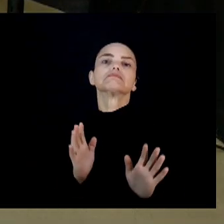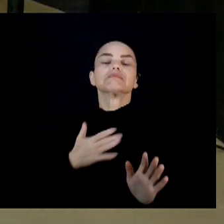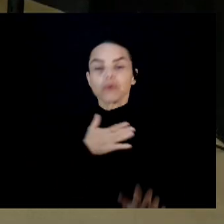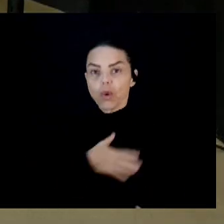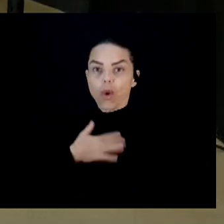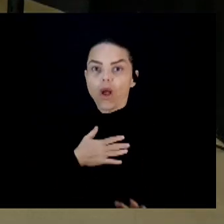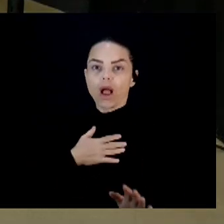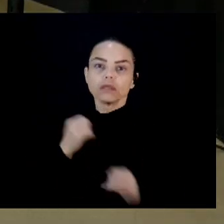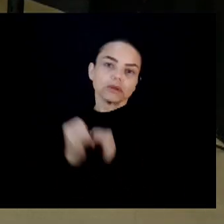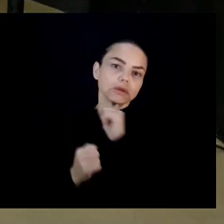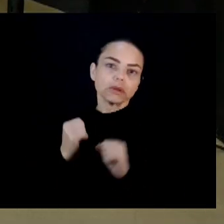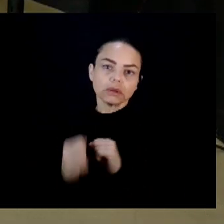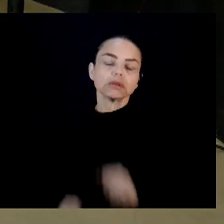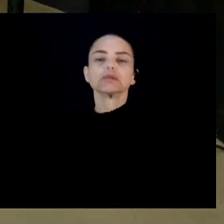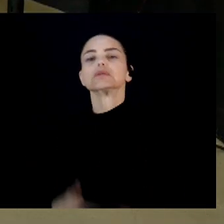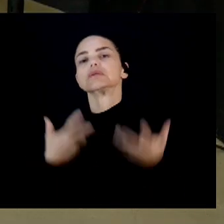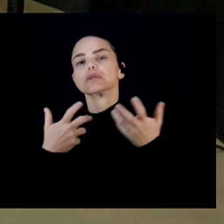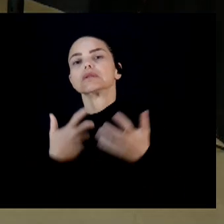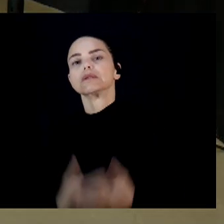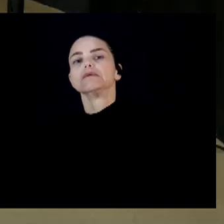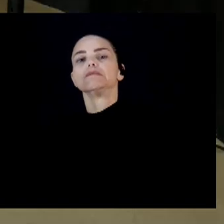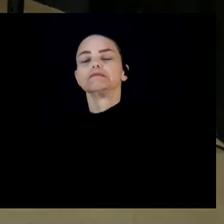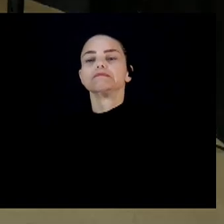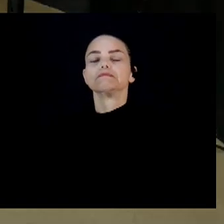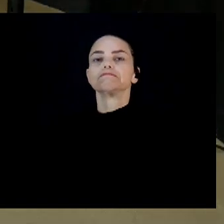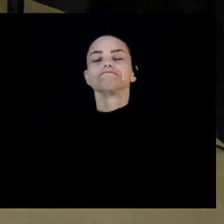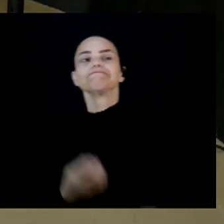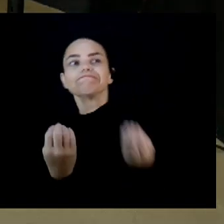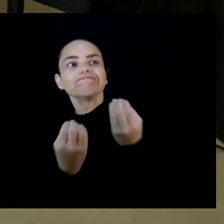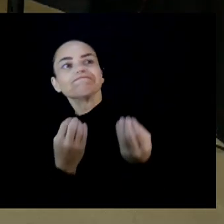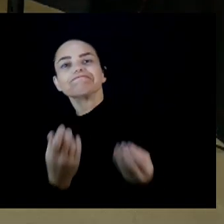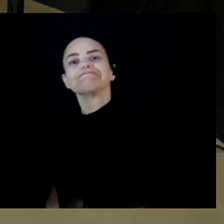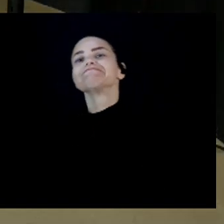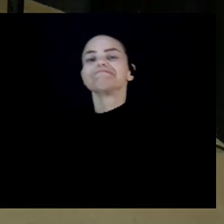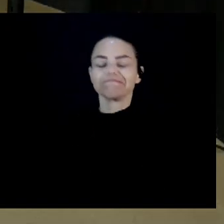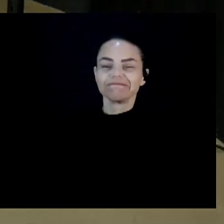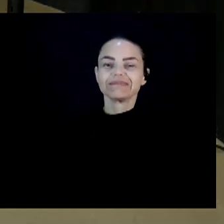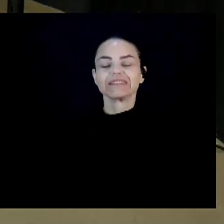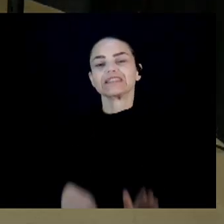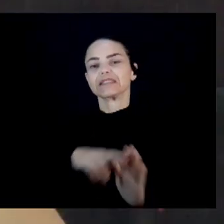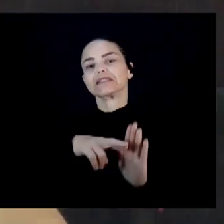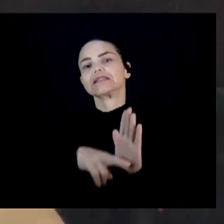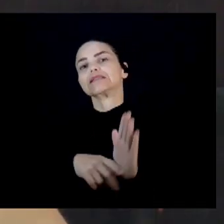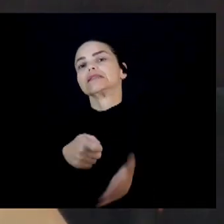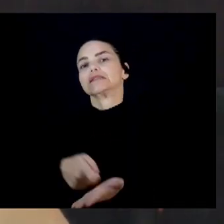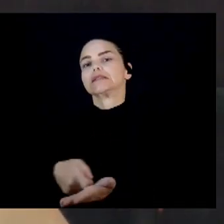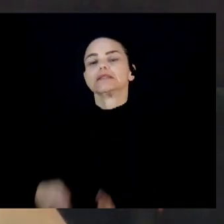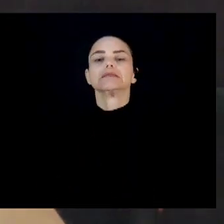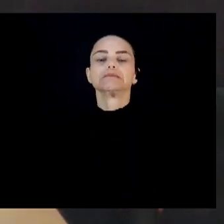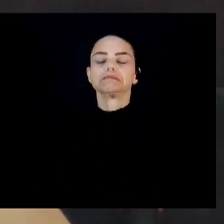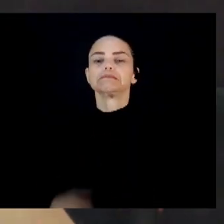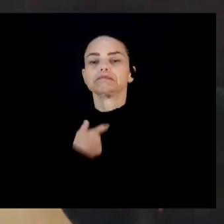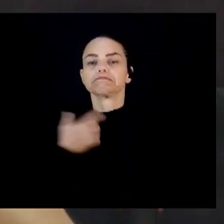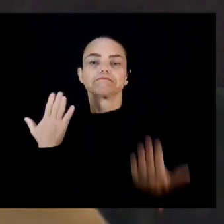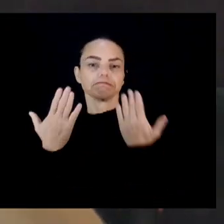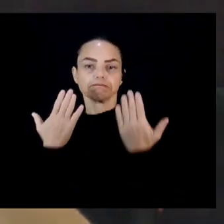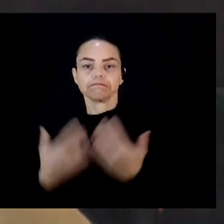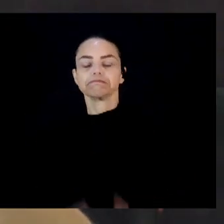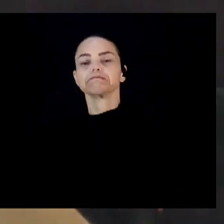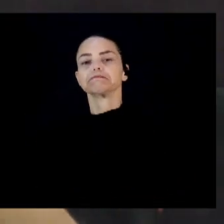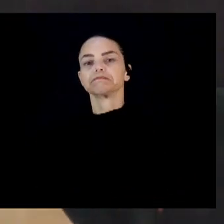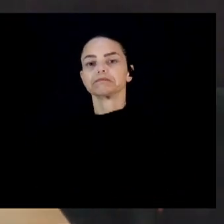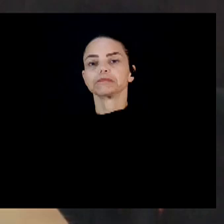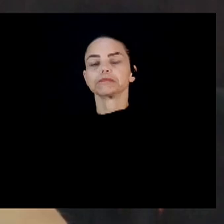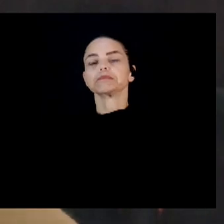correr? Como driblar toda essa exigência aí? Isso não deixa de ser também a comparação, né? Então, Sim. O tênis